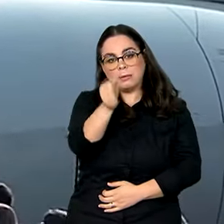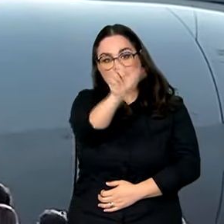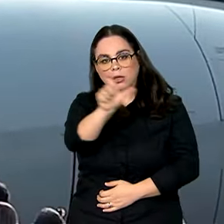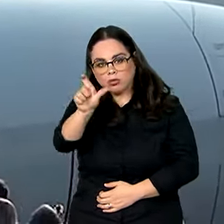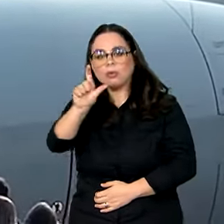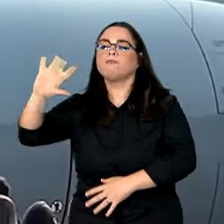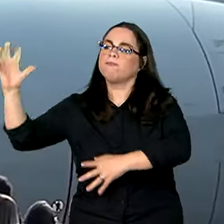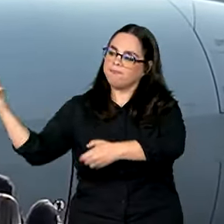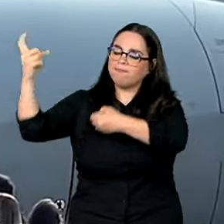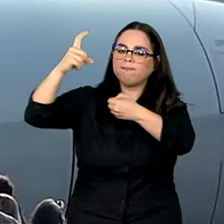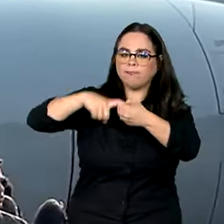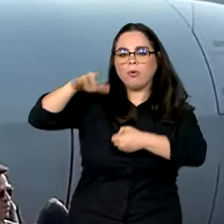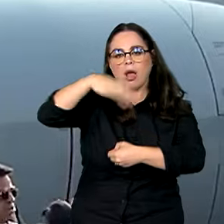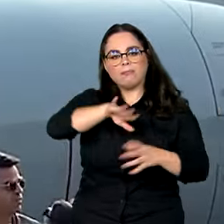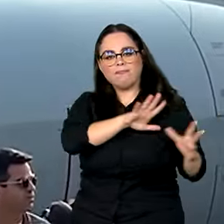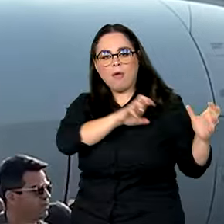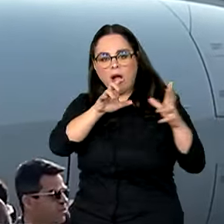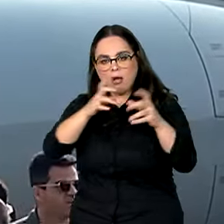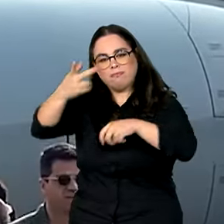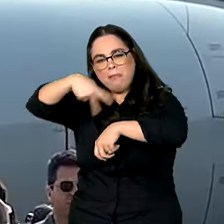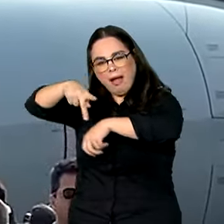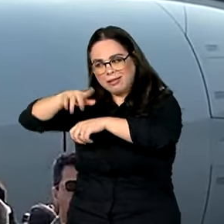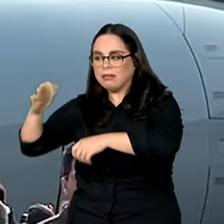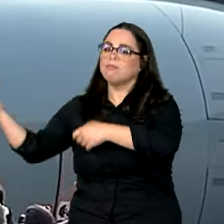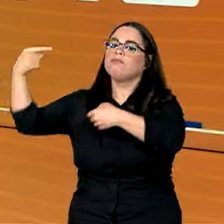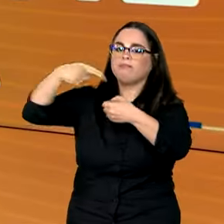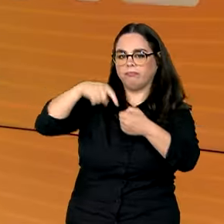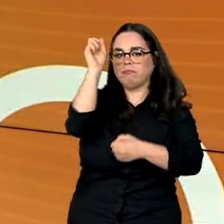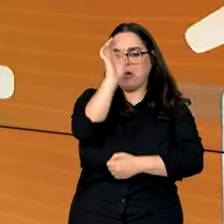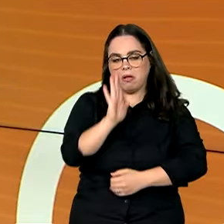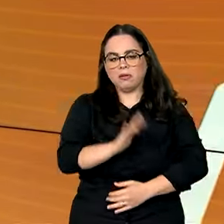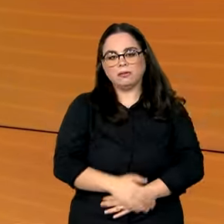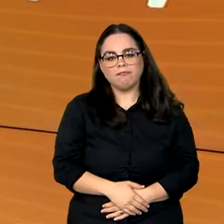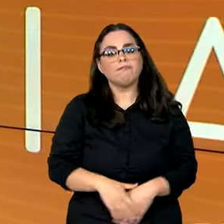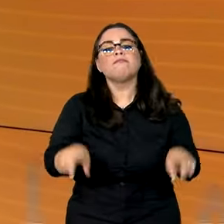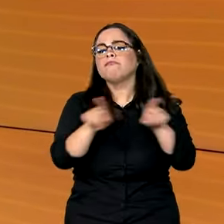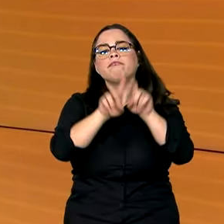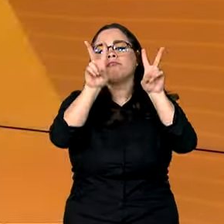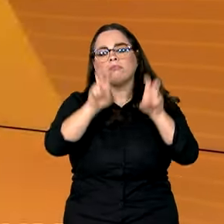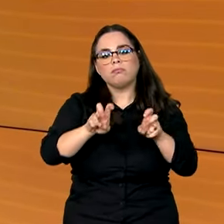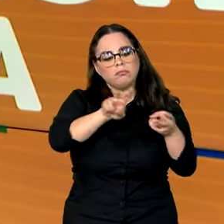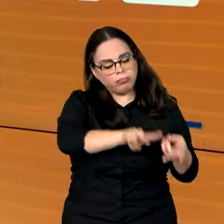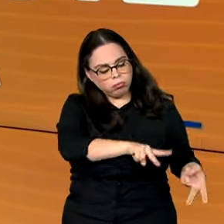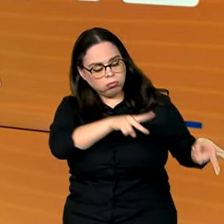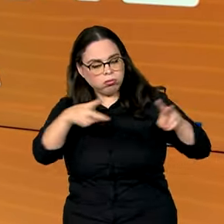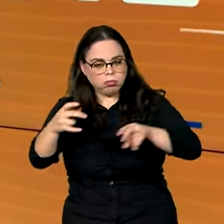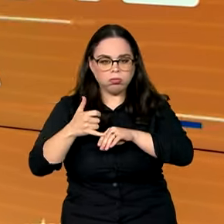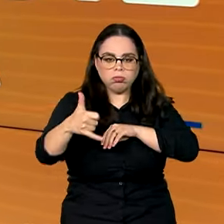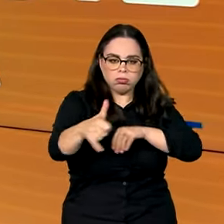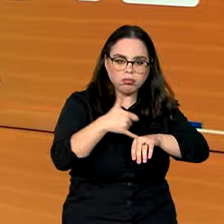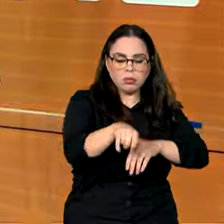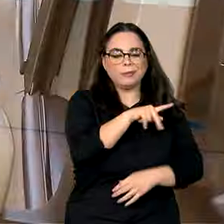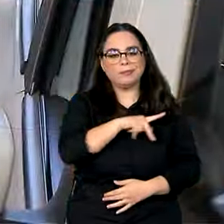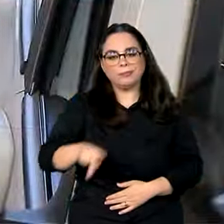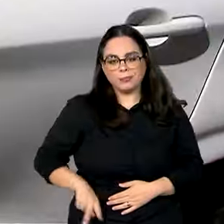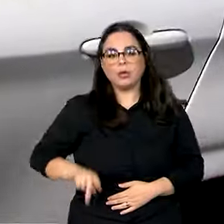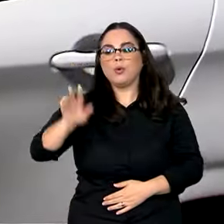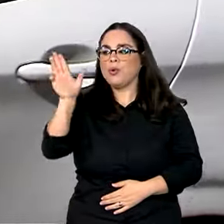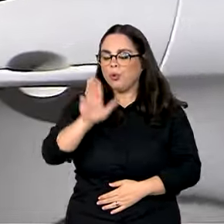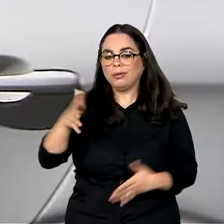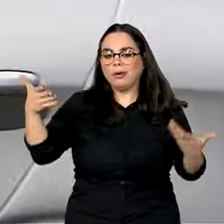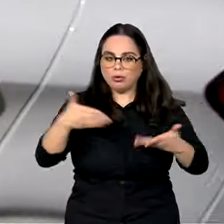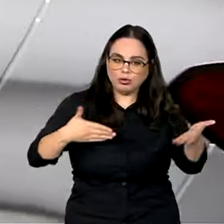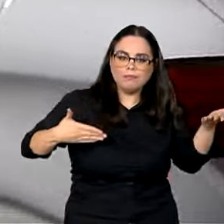foram repatriadas da zona de conflito no Oriente Médio. Transição energética. Presidente Lula sanciona hoje lei